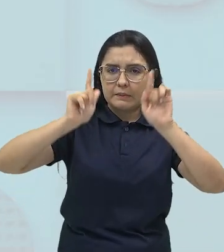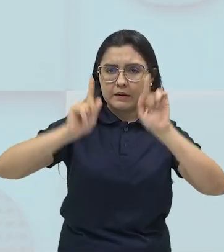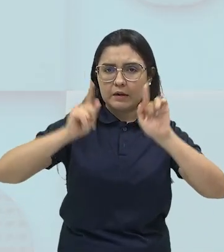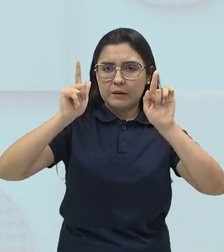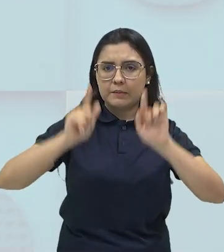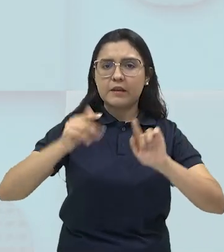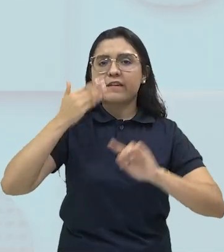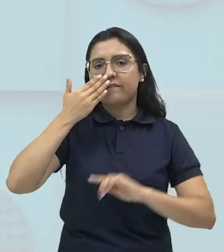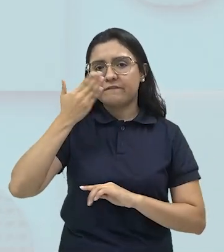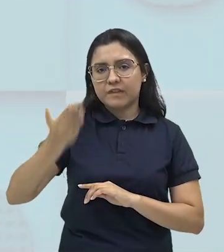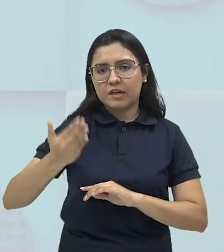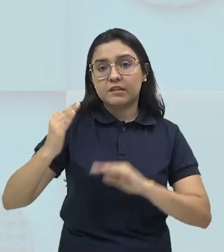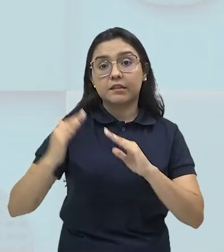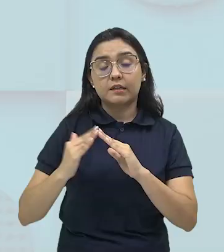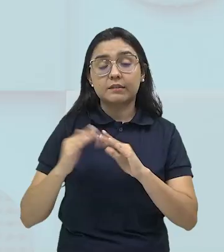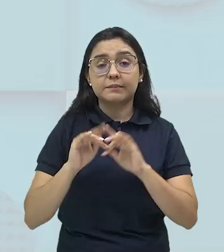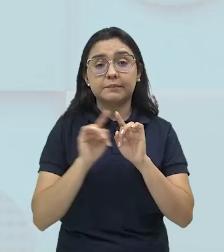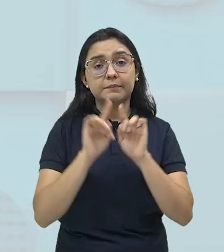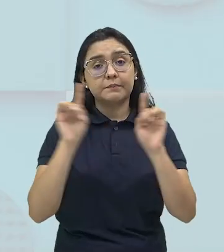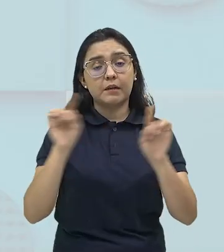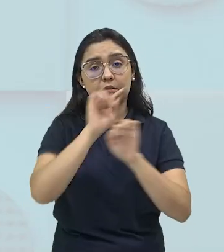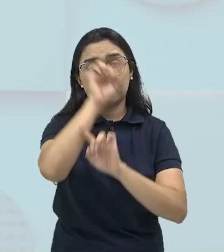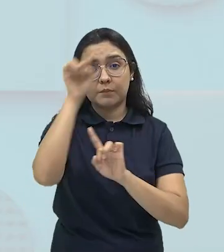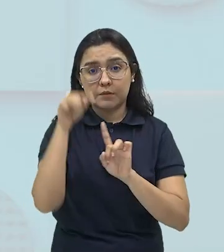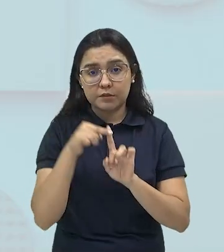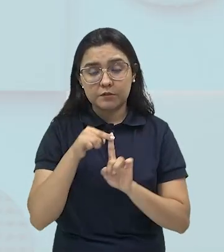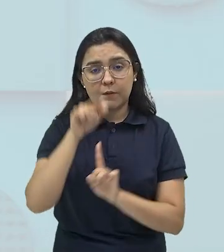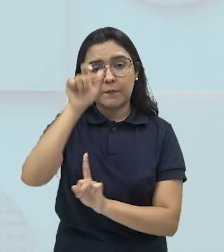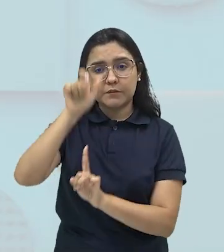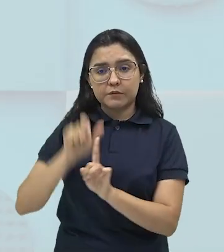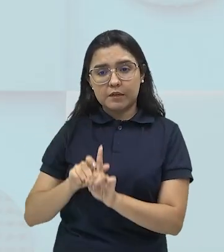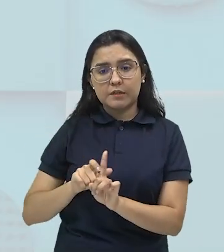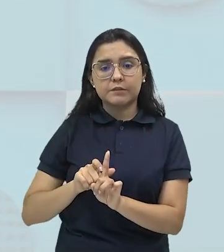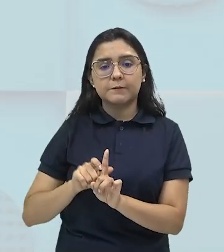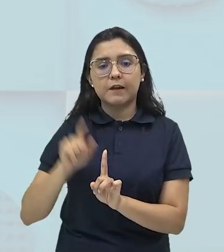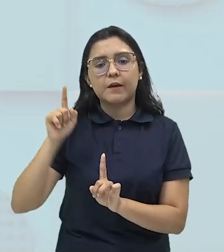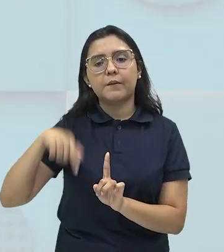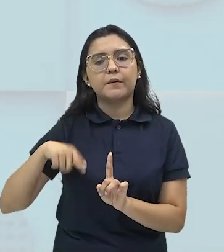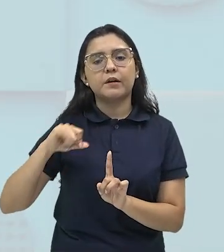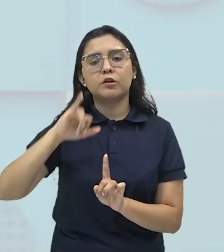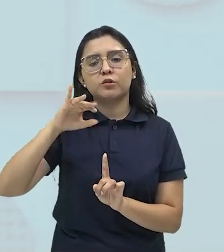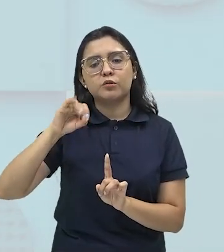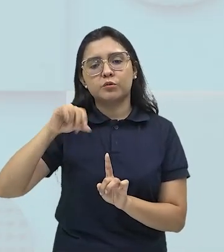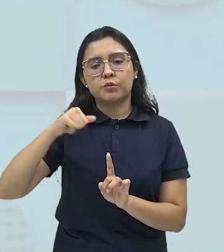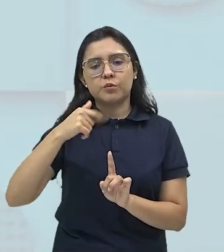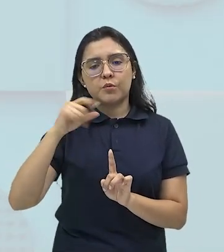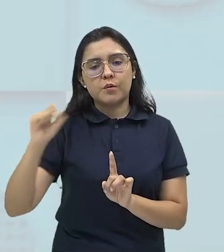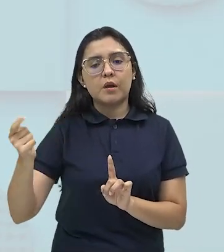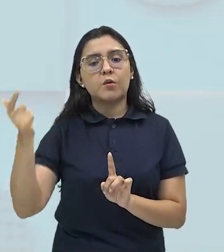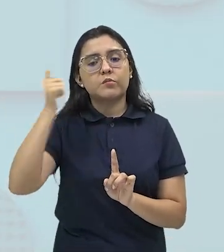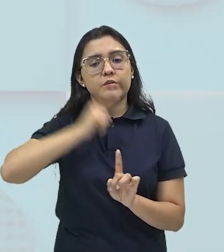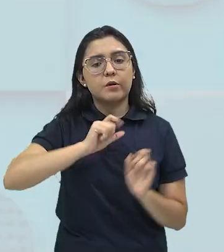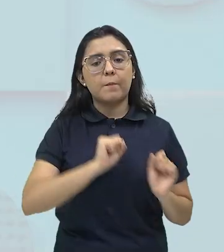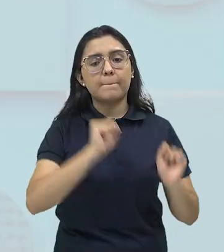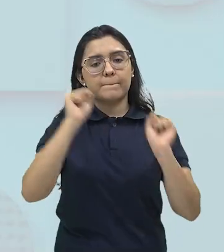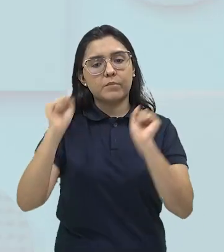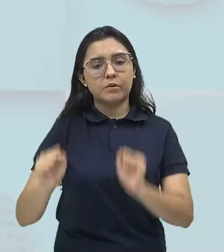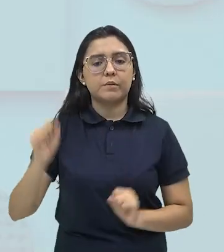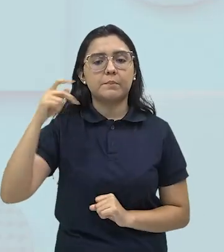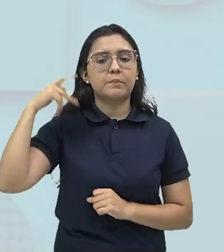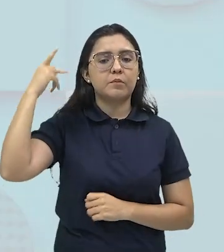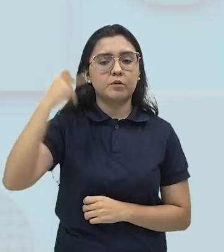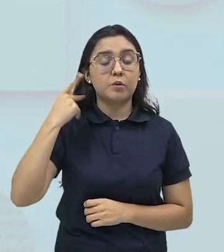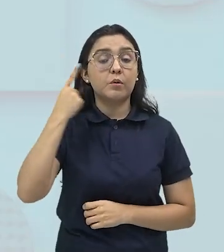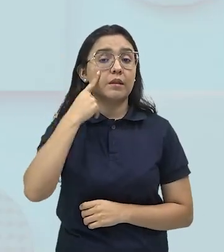casa. Só que o objetivo desse personagem era alcançar um poder político, né?